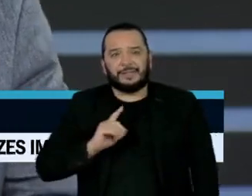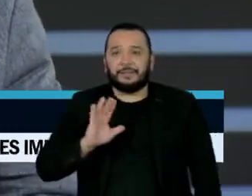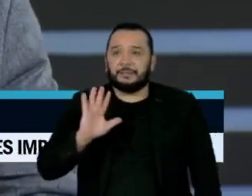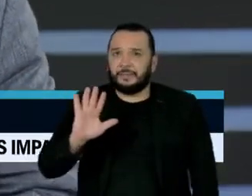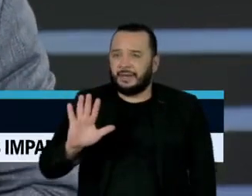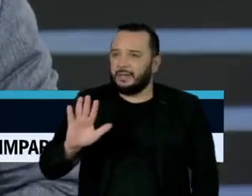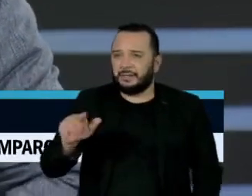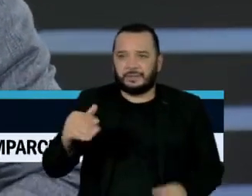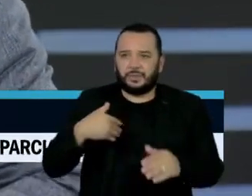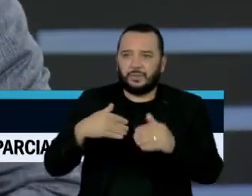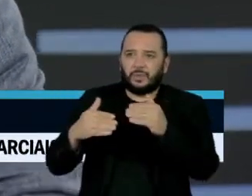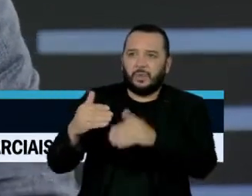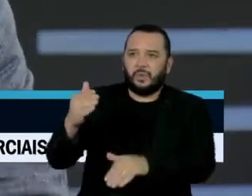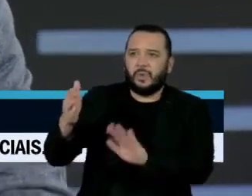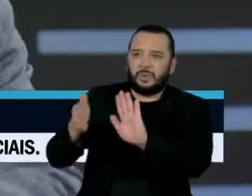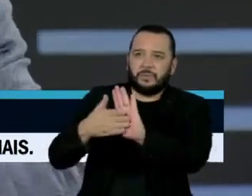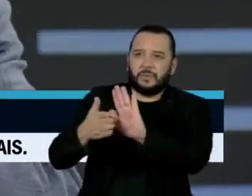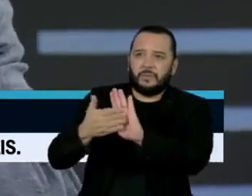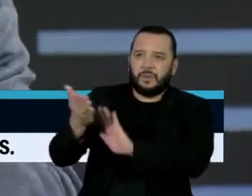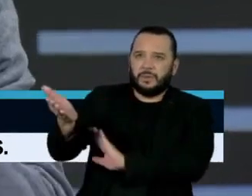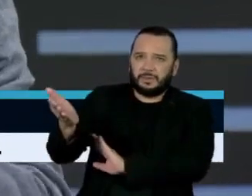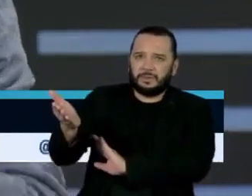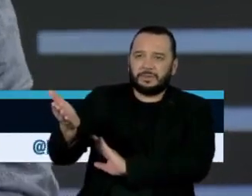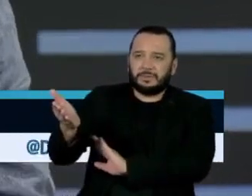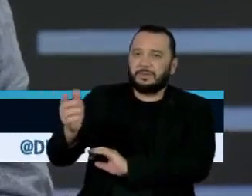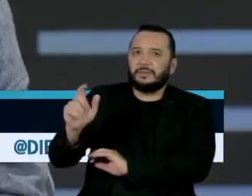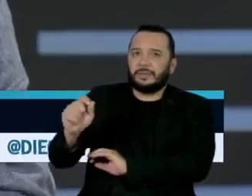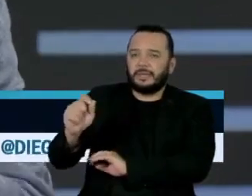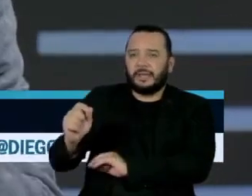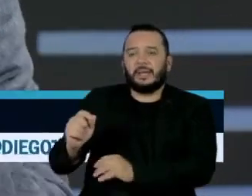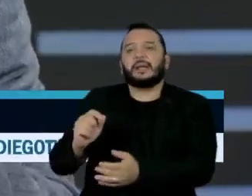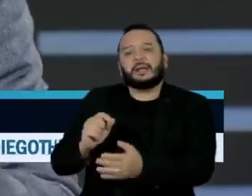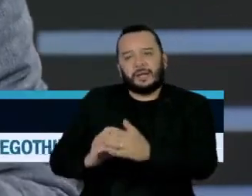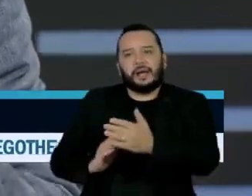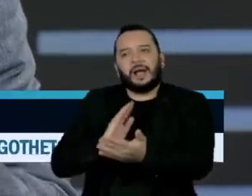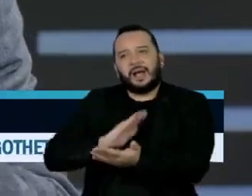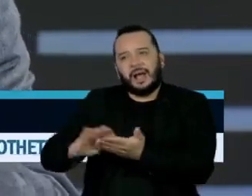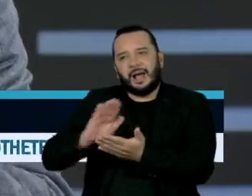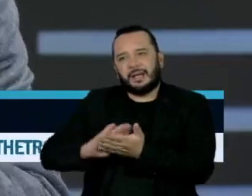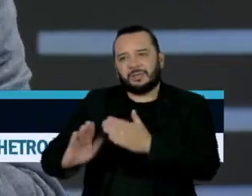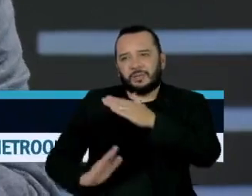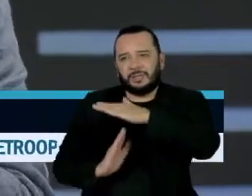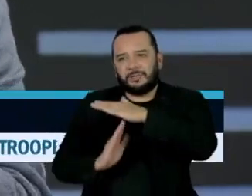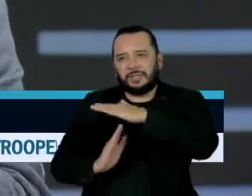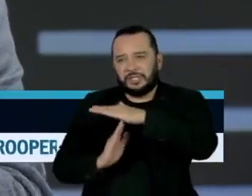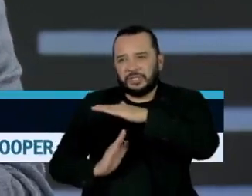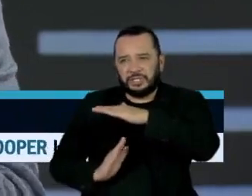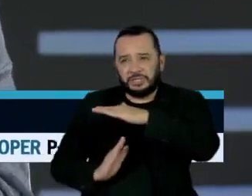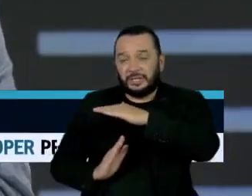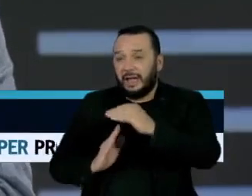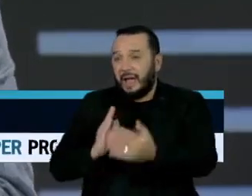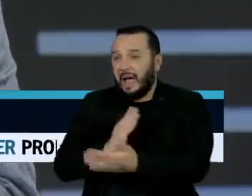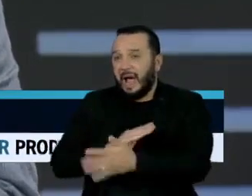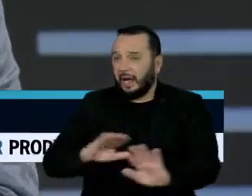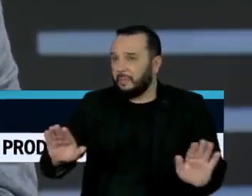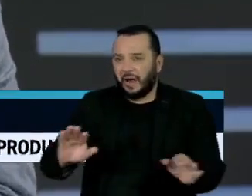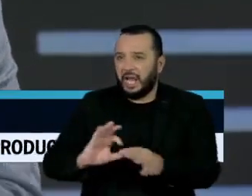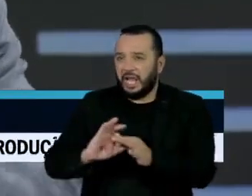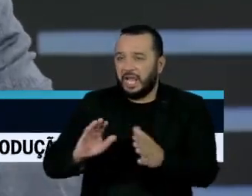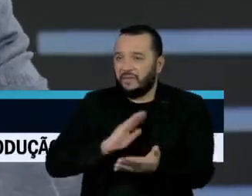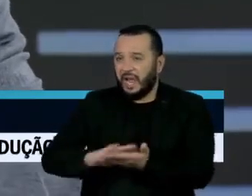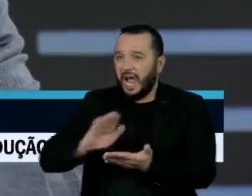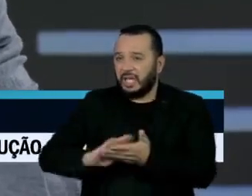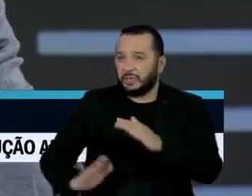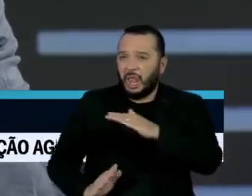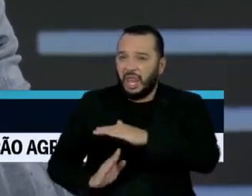da proposta feita de realmente acabar com o teto de gasto, porque é muito importante. Não adianta a gente ter